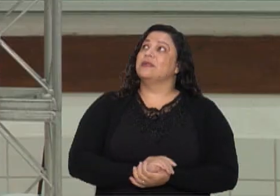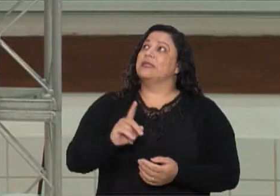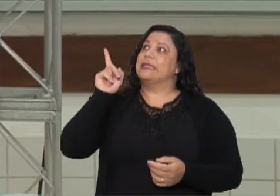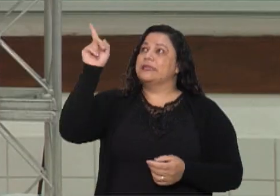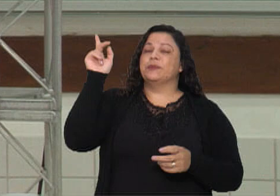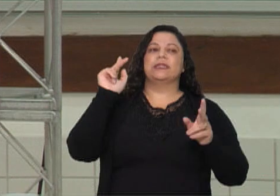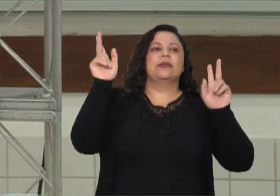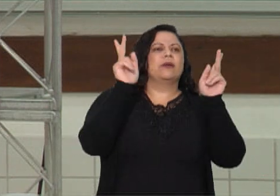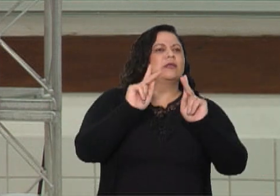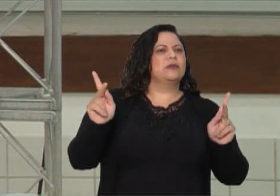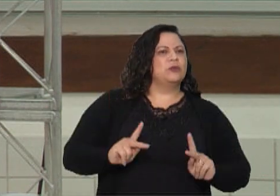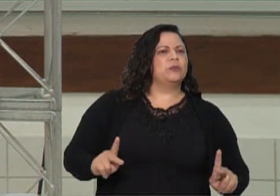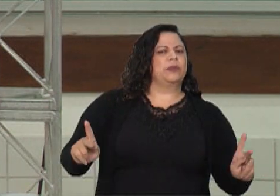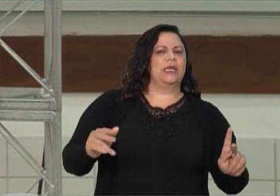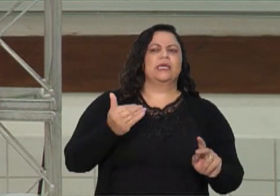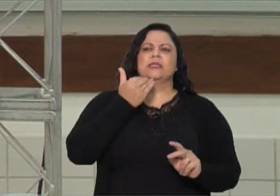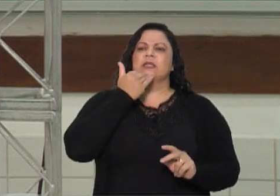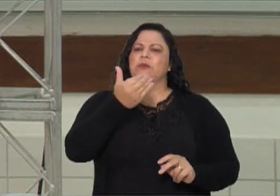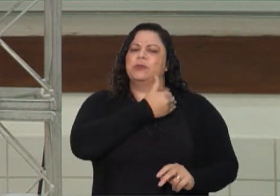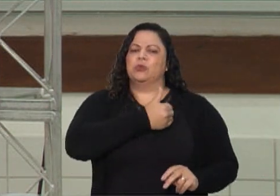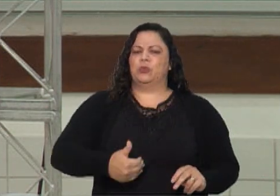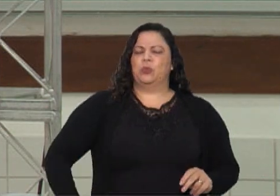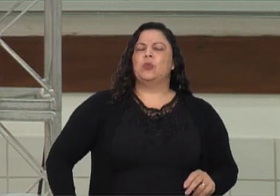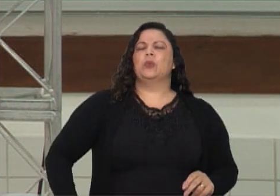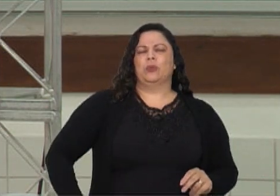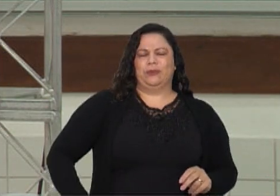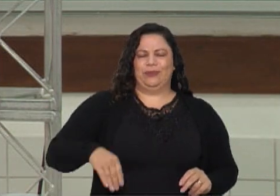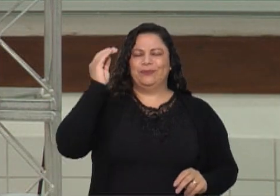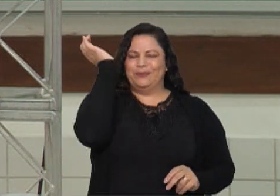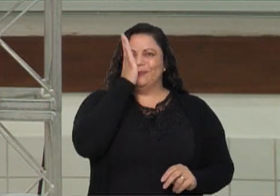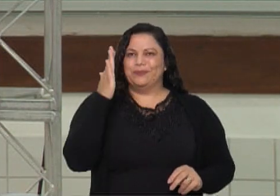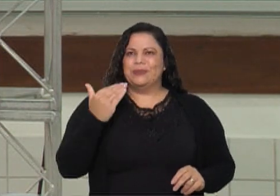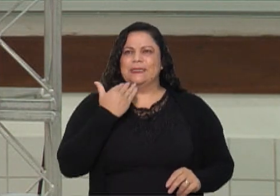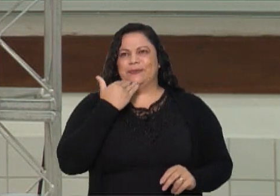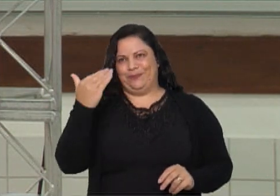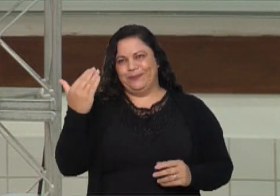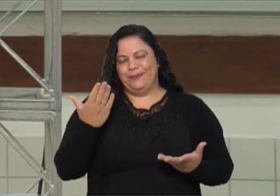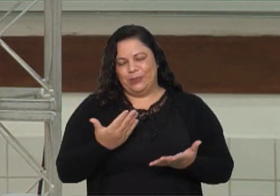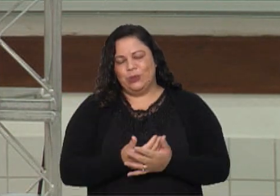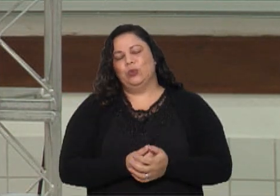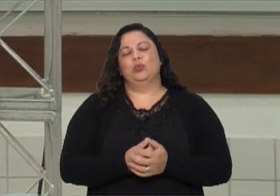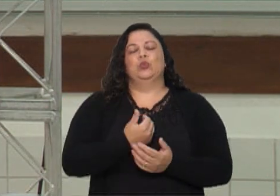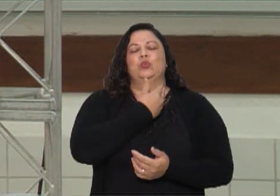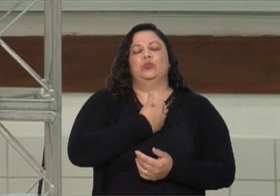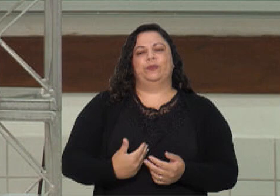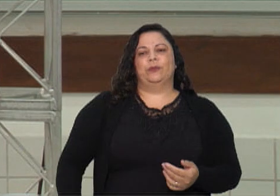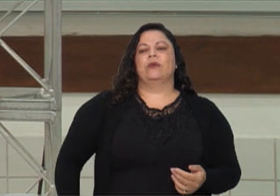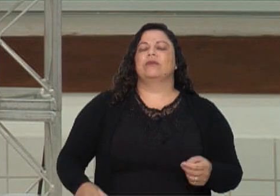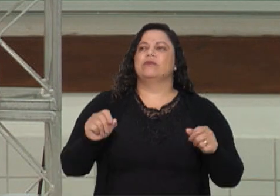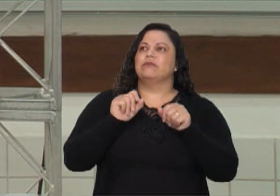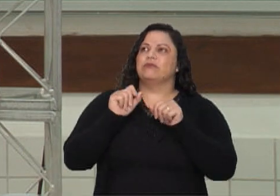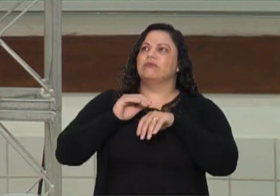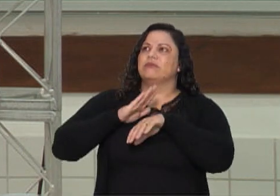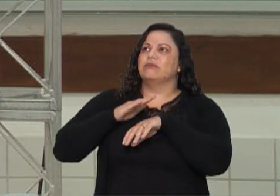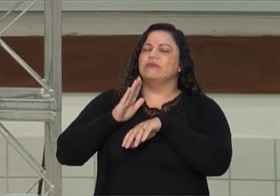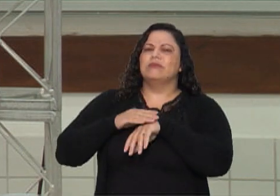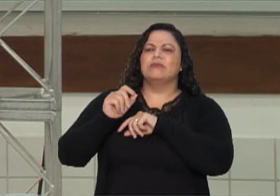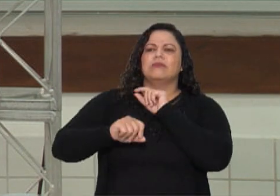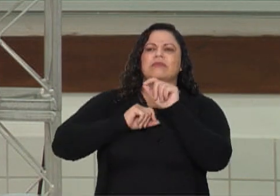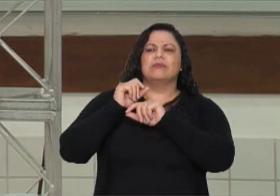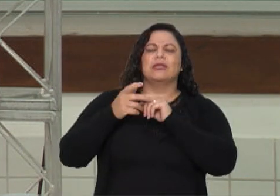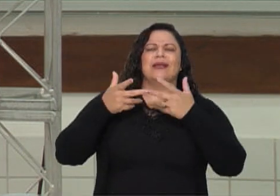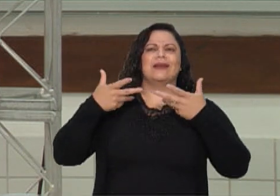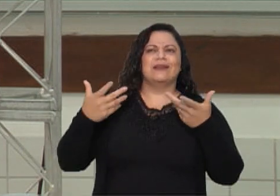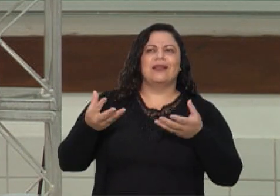foi uma encomenda do governo brasileiro. Tá? Eles encomendaram para o Portinari, ele fez essa obra, só que daí ele